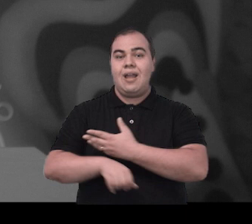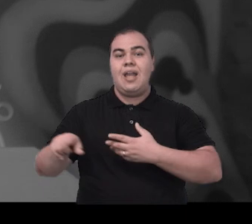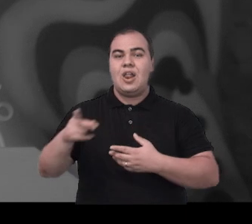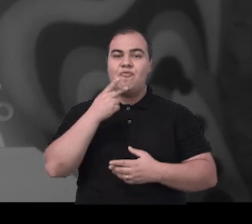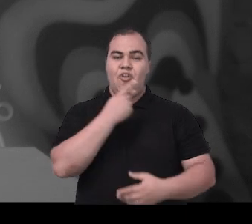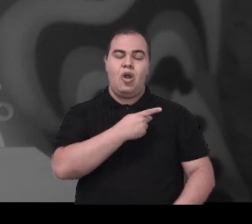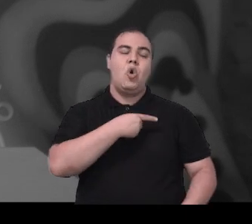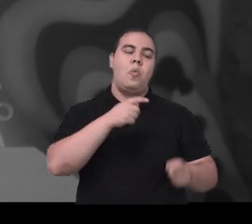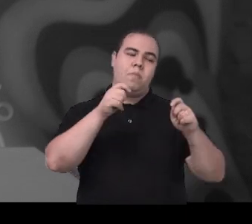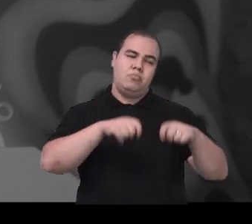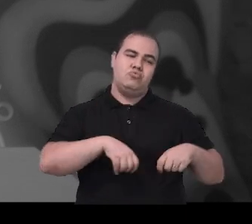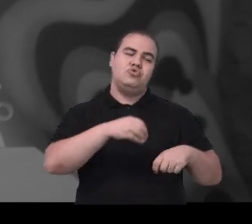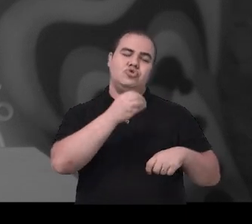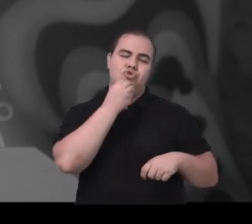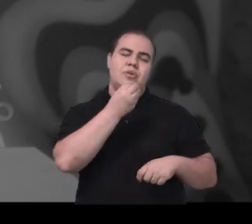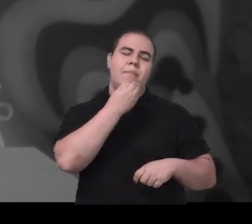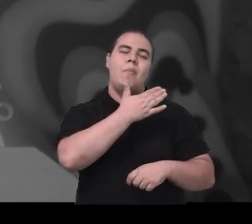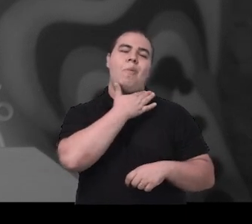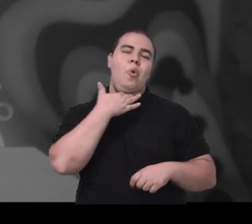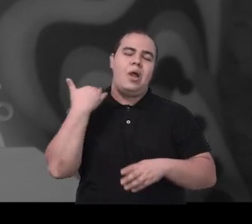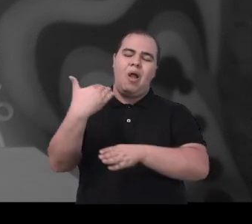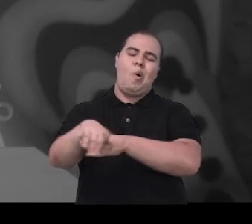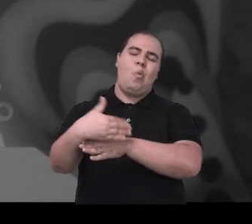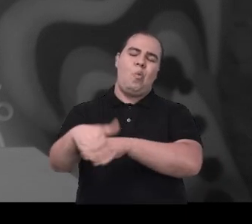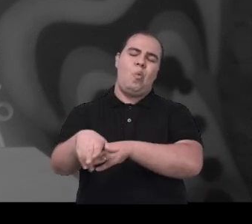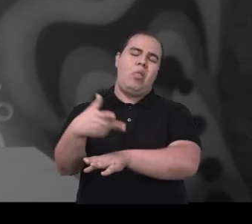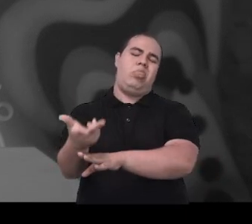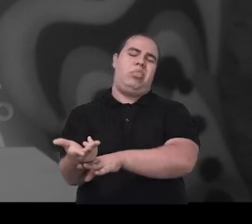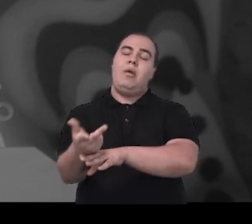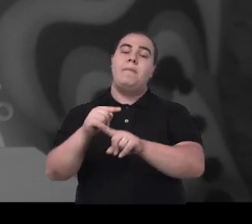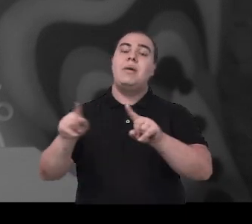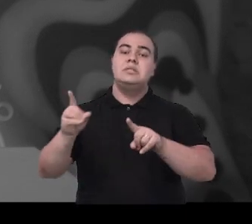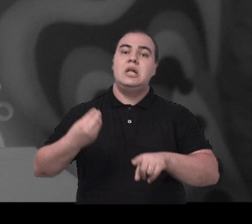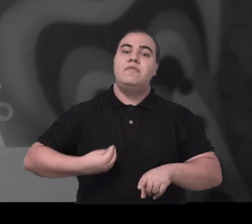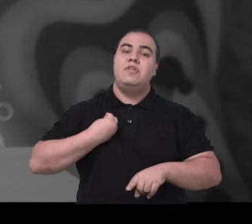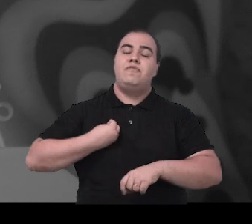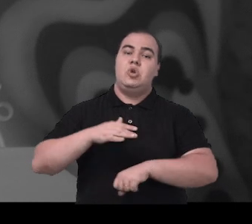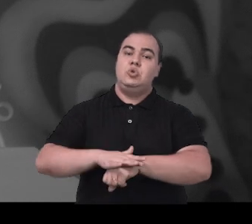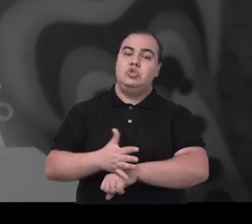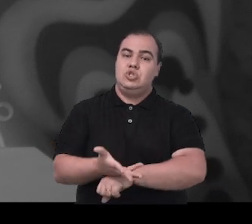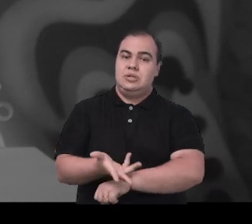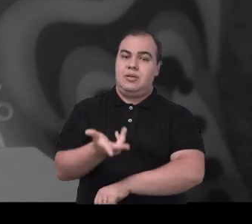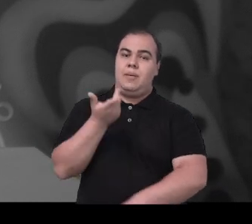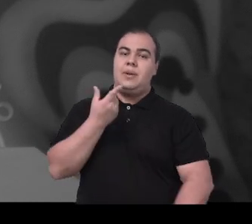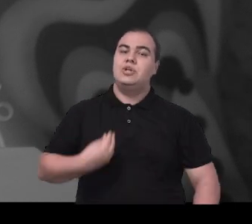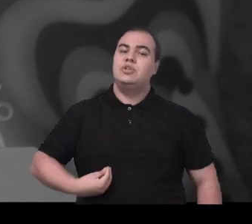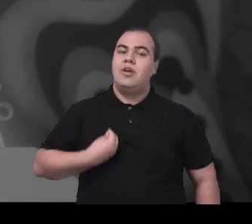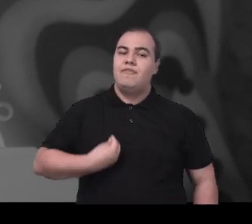que ele podia ter morrido na sarjeta e ele viveu dignamente a vida e